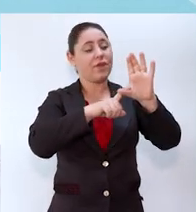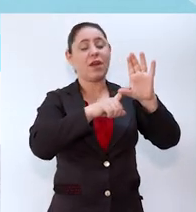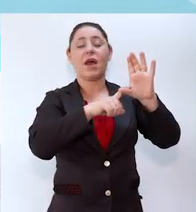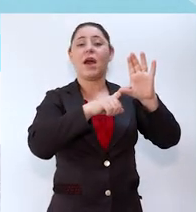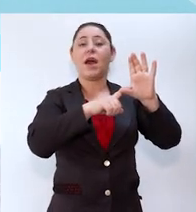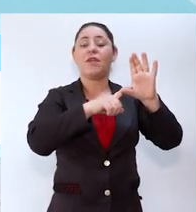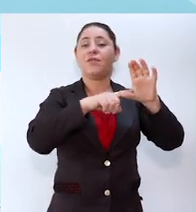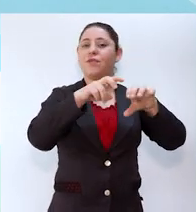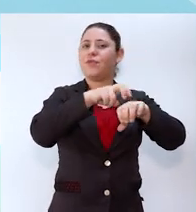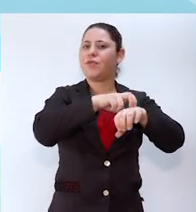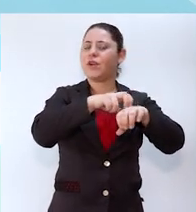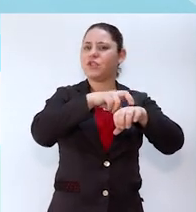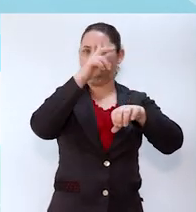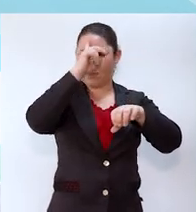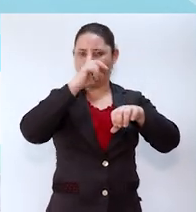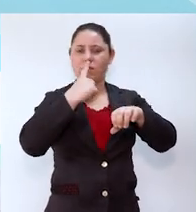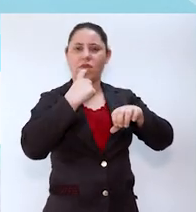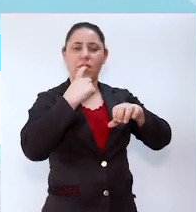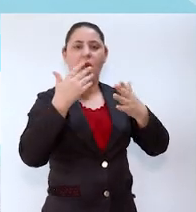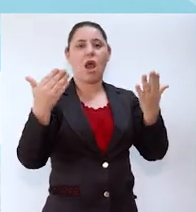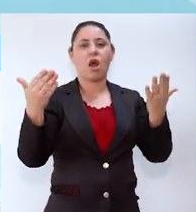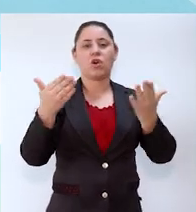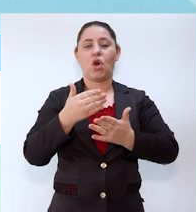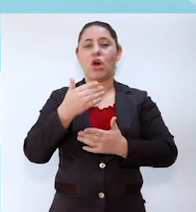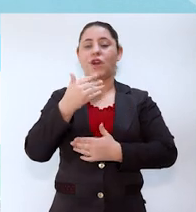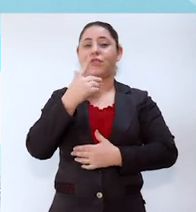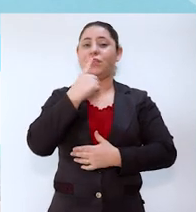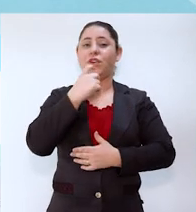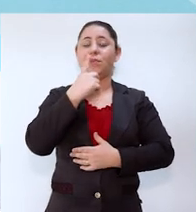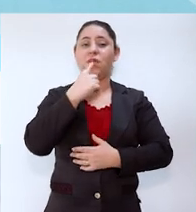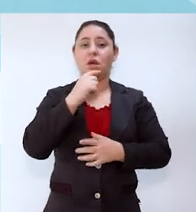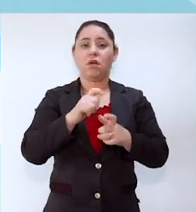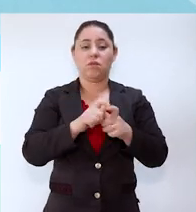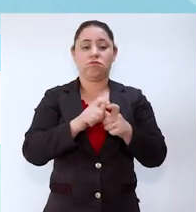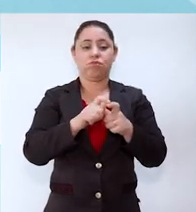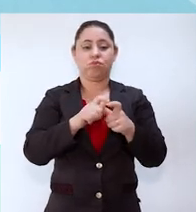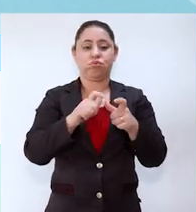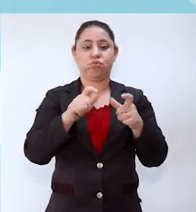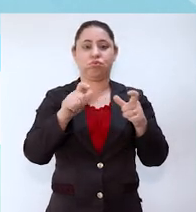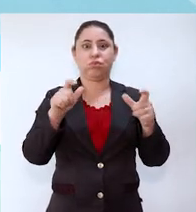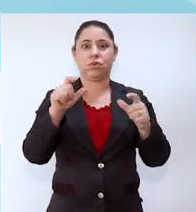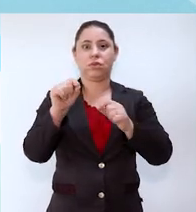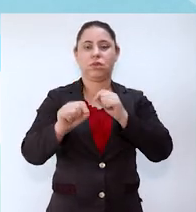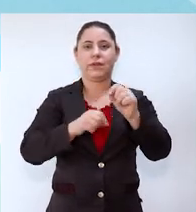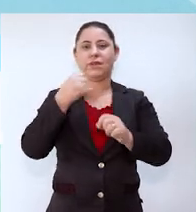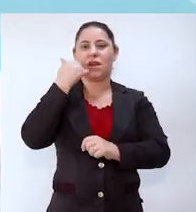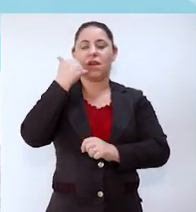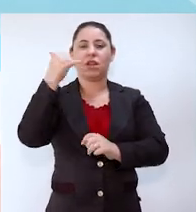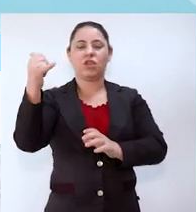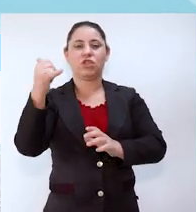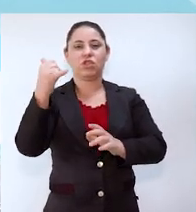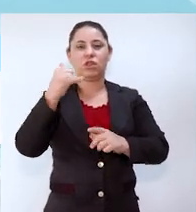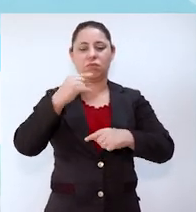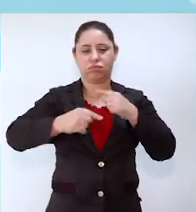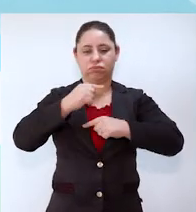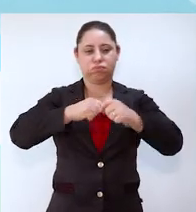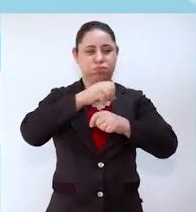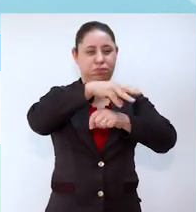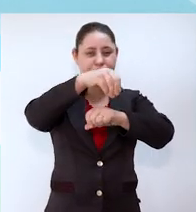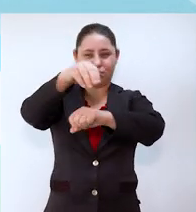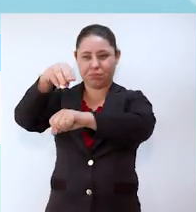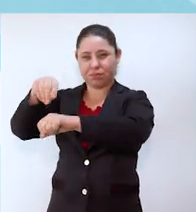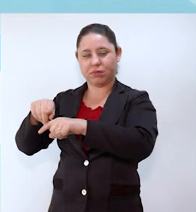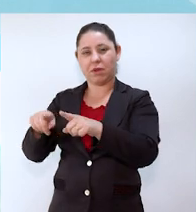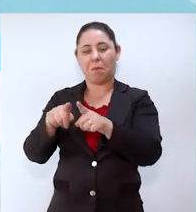amarela, bandeira vermelha. Nós entramos na bandeira vermelha, que aumenta a taxa da energia, da geração, da